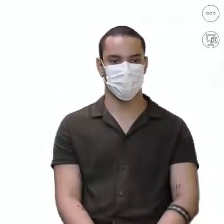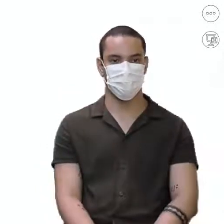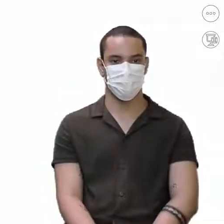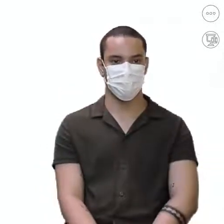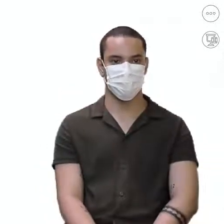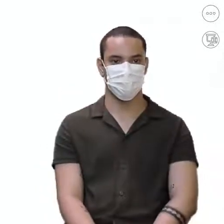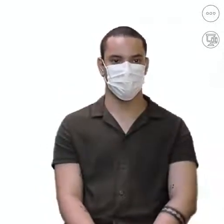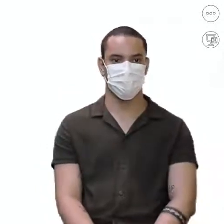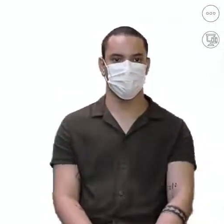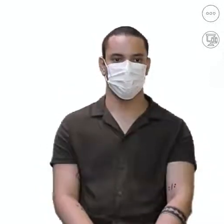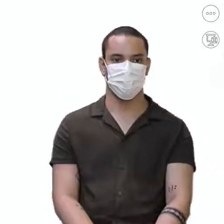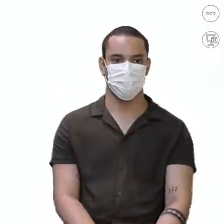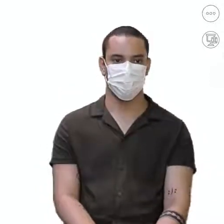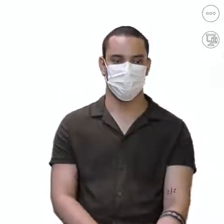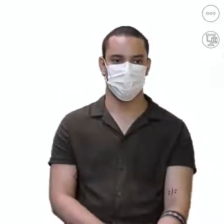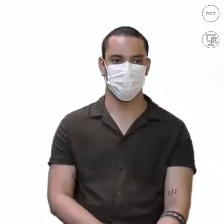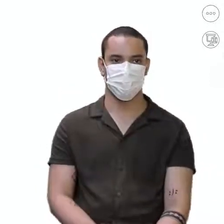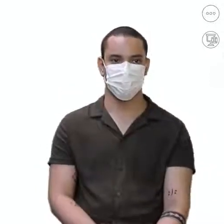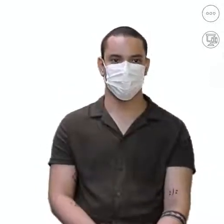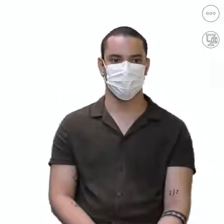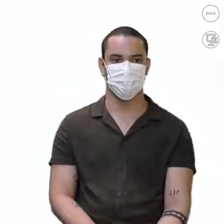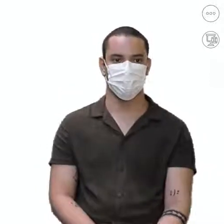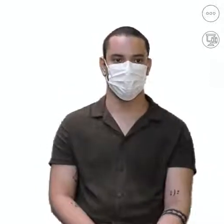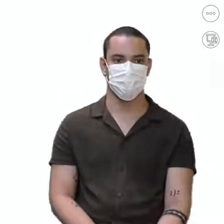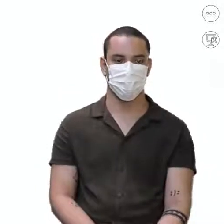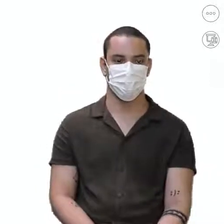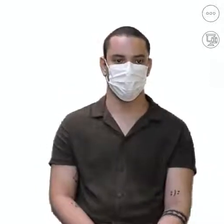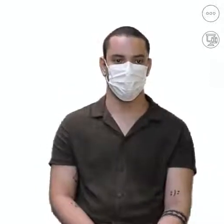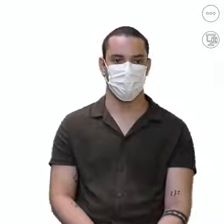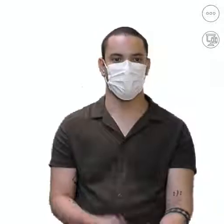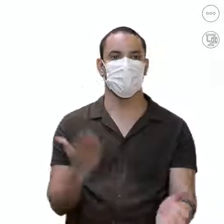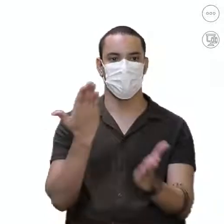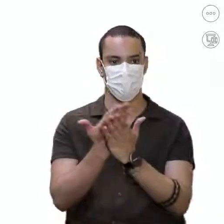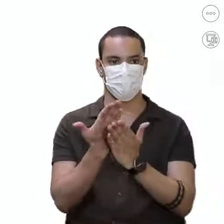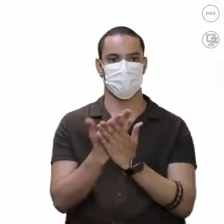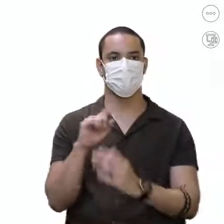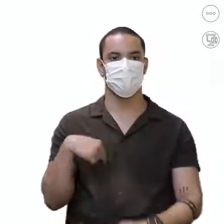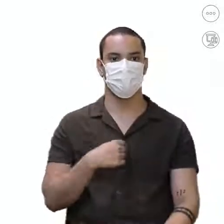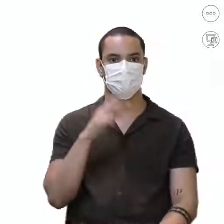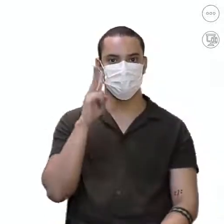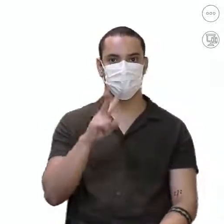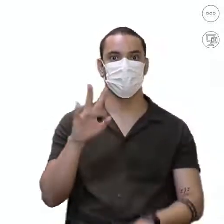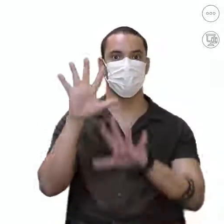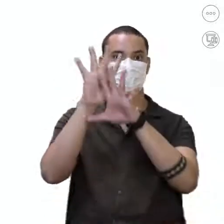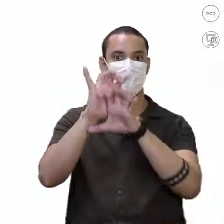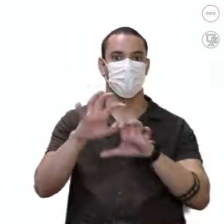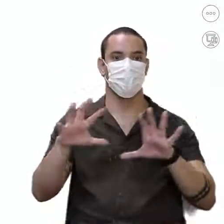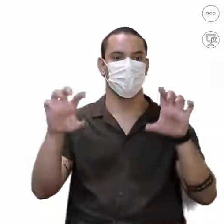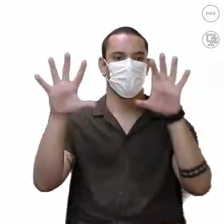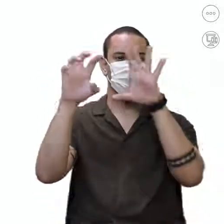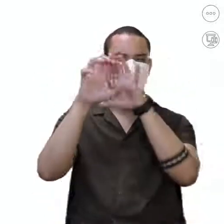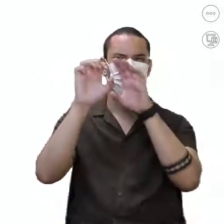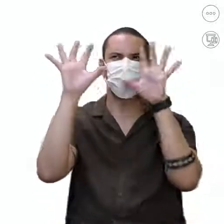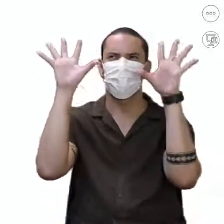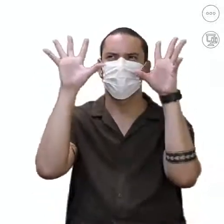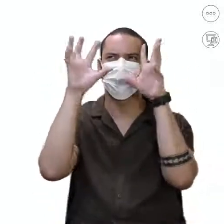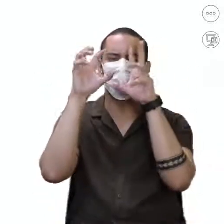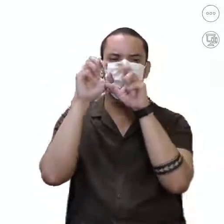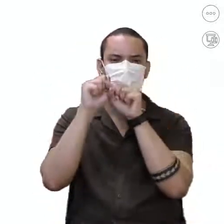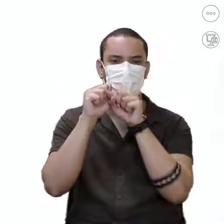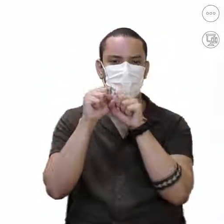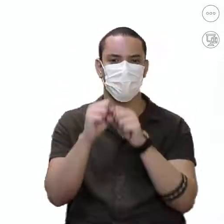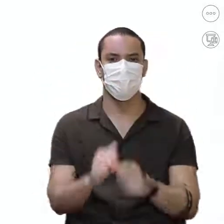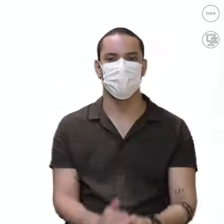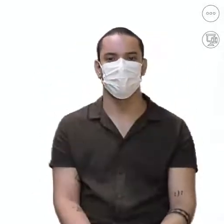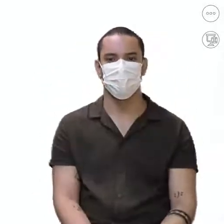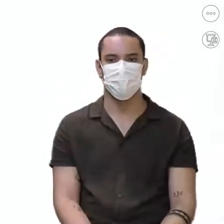dark clouds. A gente viu, inclusive, isso na aula lá do futuro. As nuvens negras. O blank.